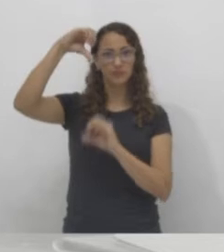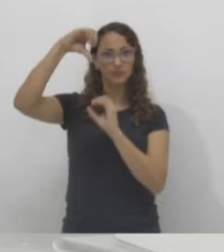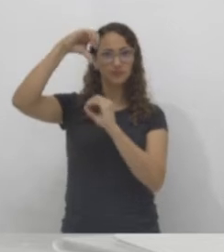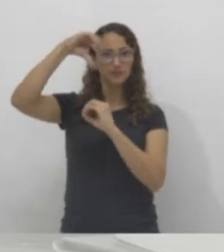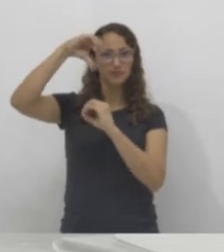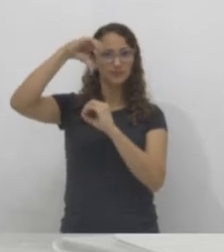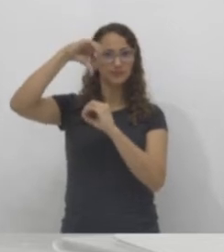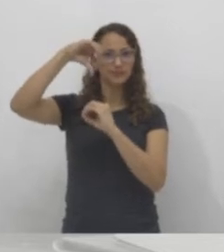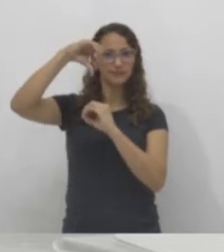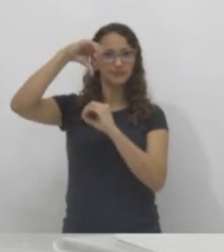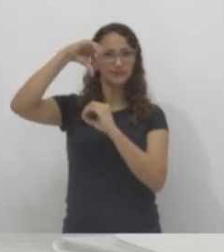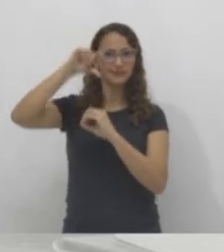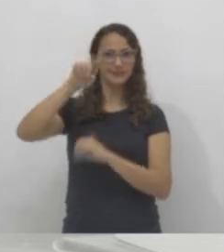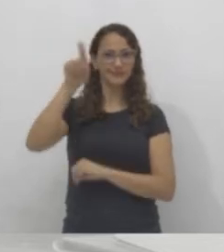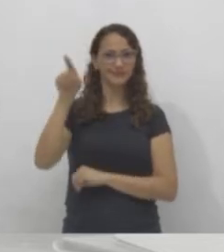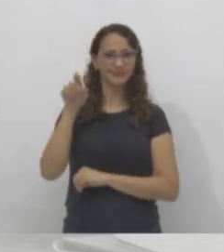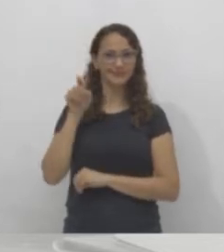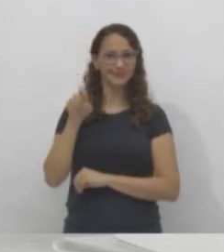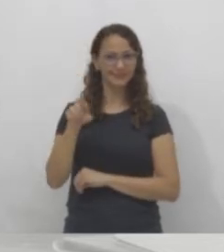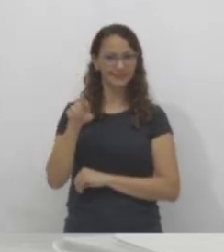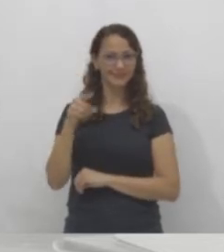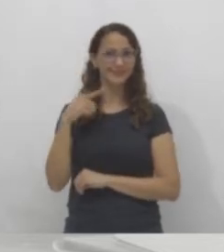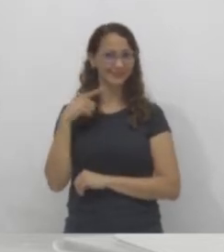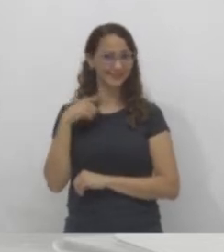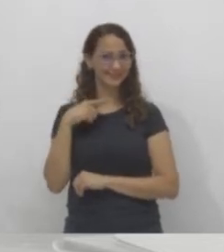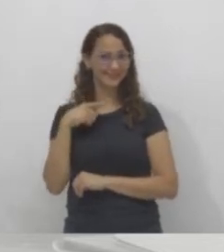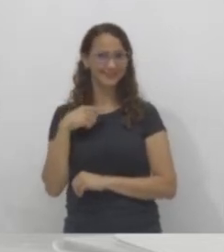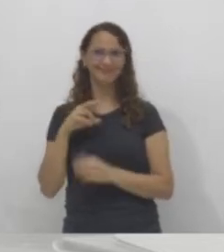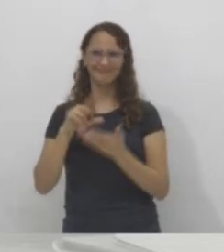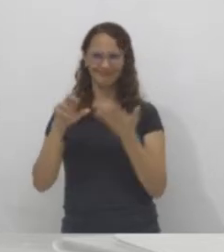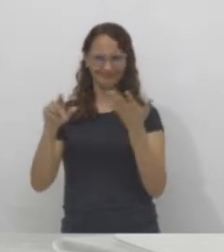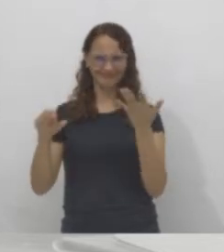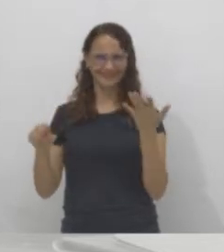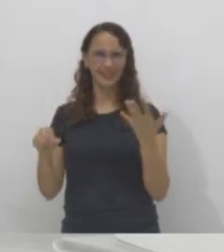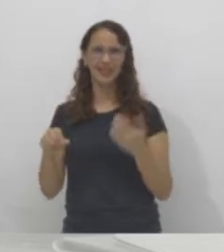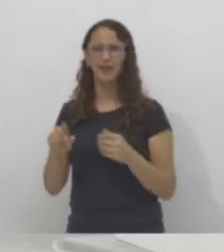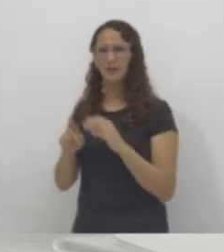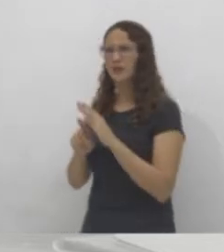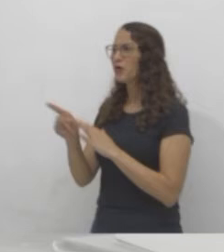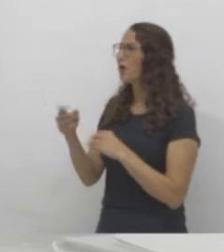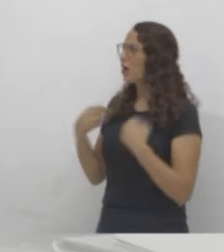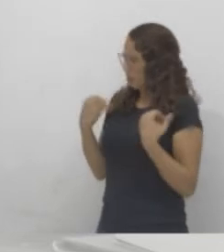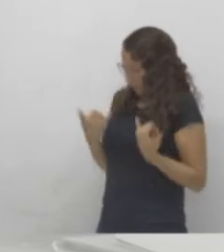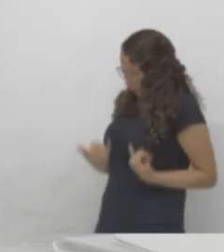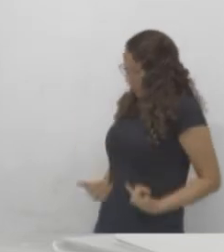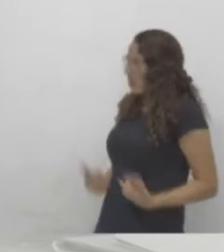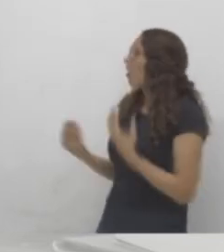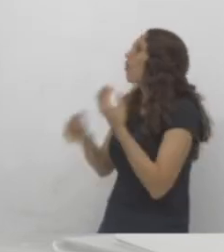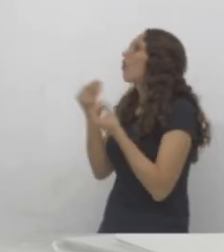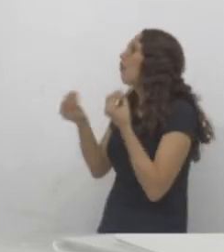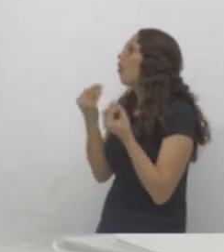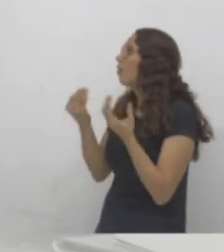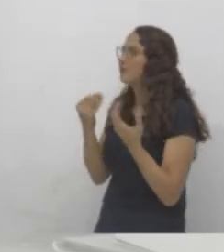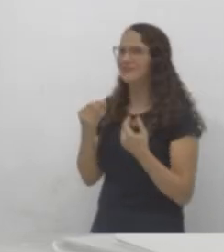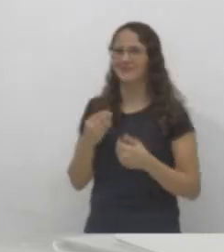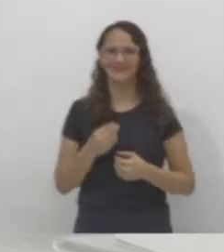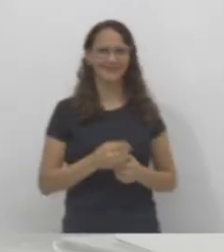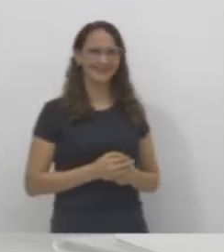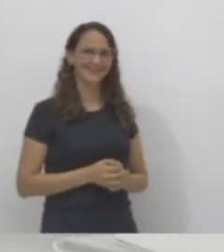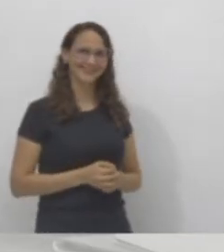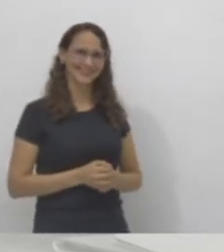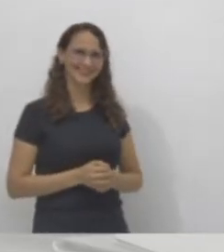faço para emagrecer? Na verdade, a pessoa pergunta, né? Como eu faço para emagrecer? Tem aí a interrogação.